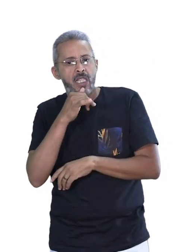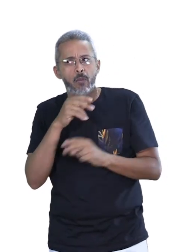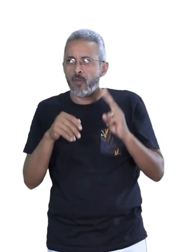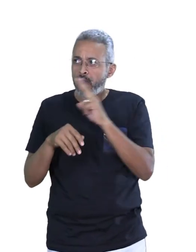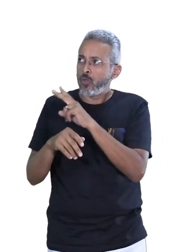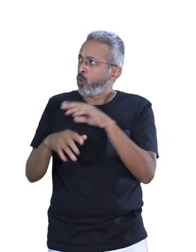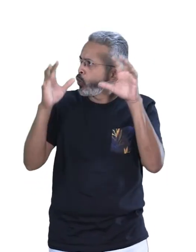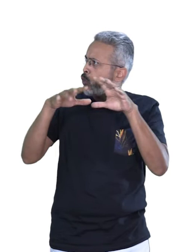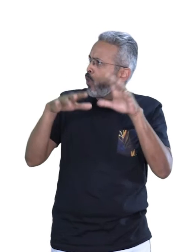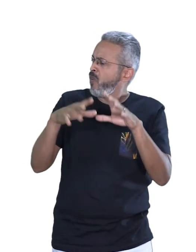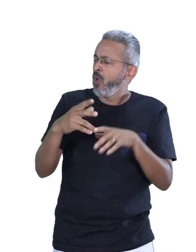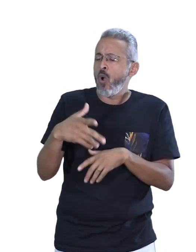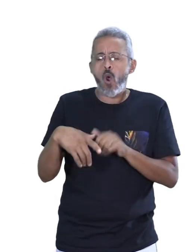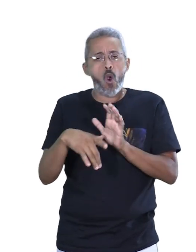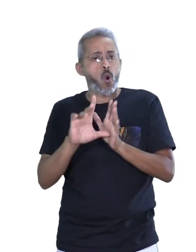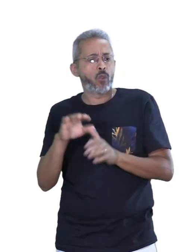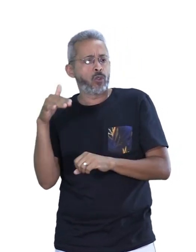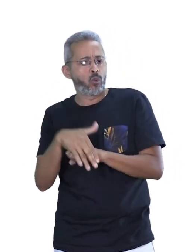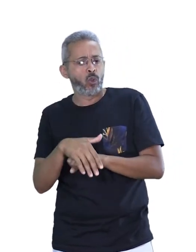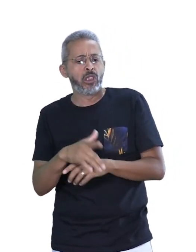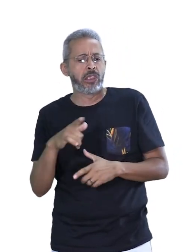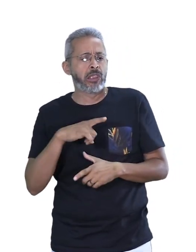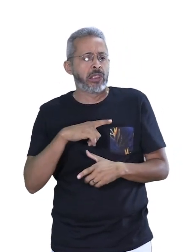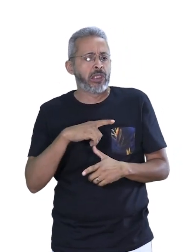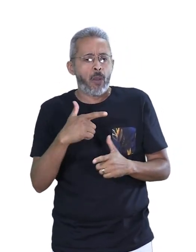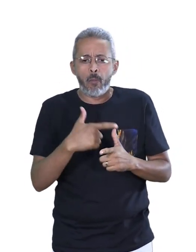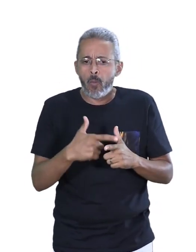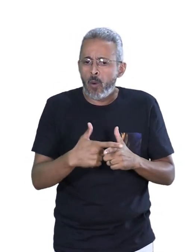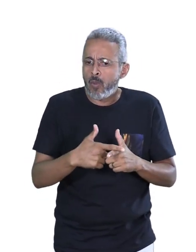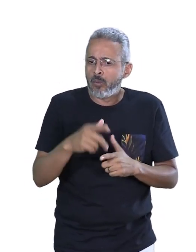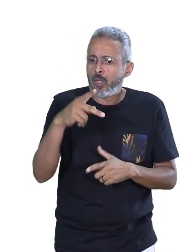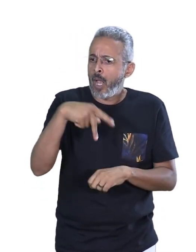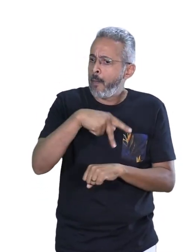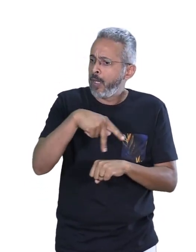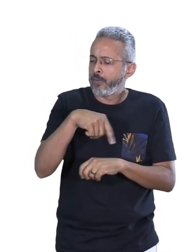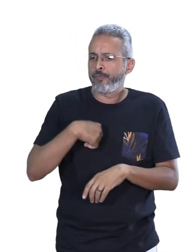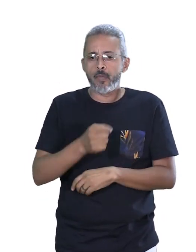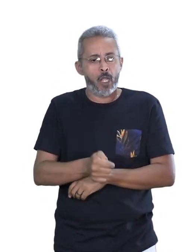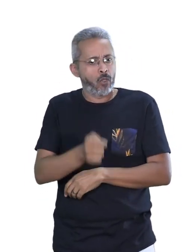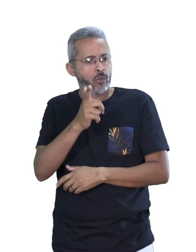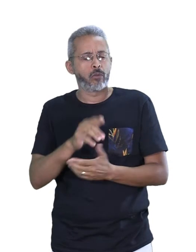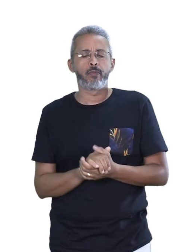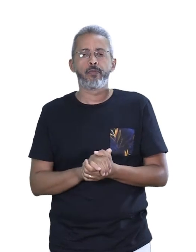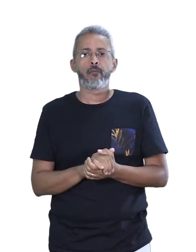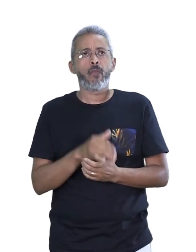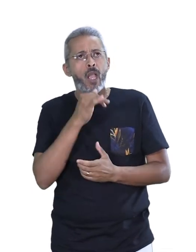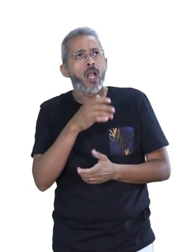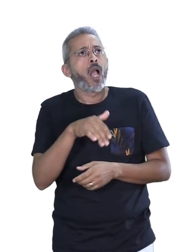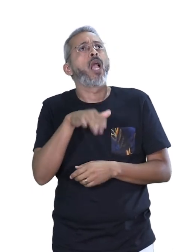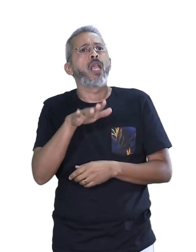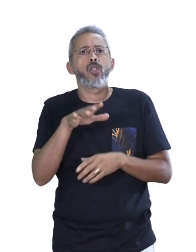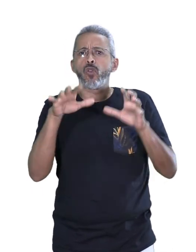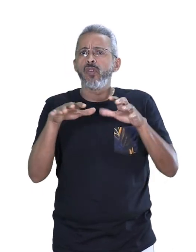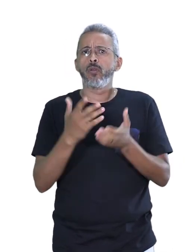muito ontem à noite. Há muitos problemas no país. São 12 horas. Quem